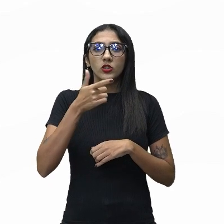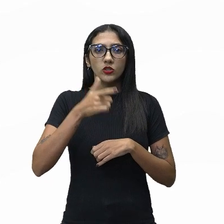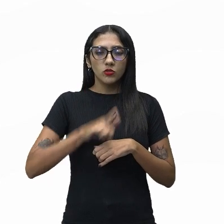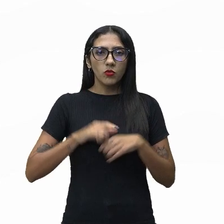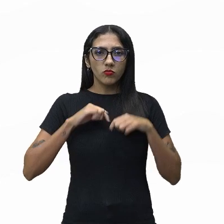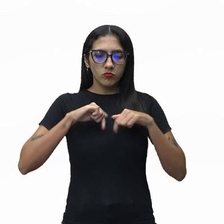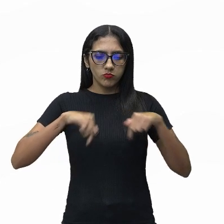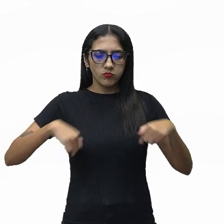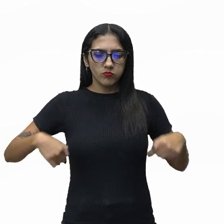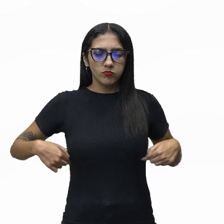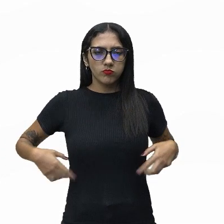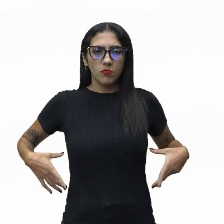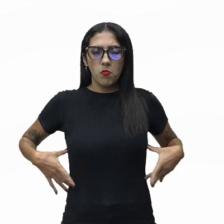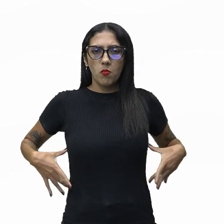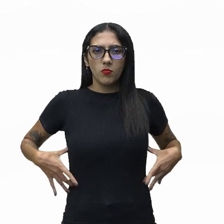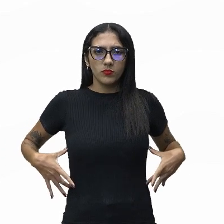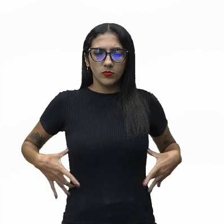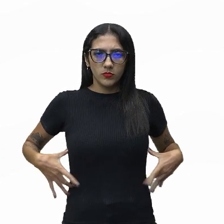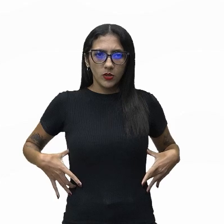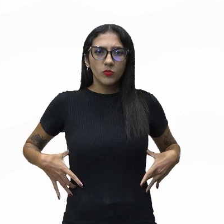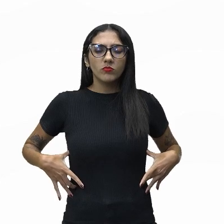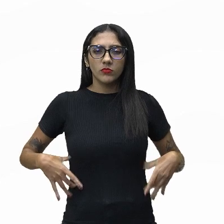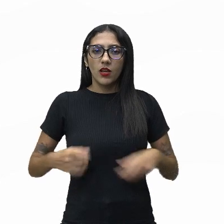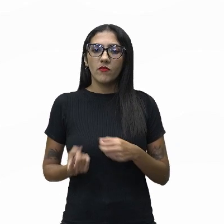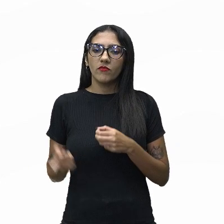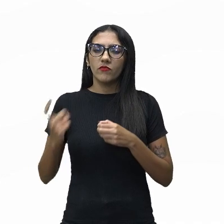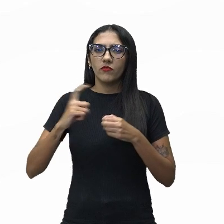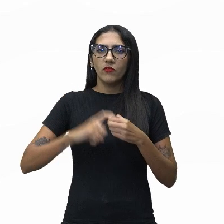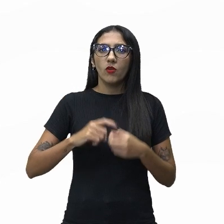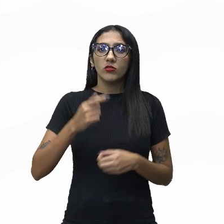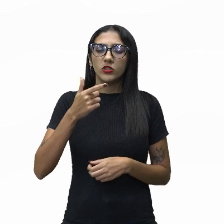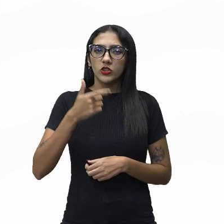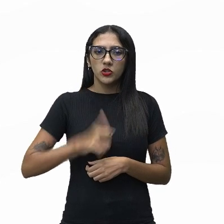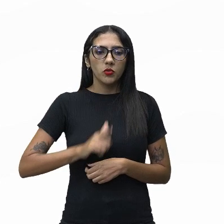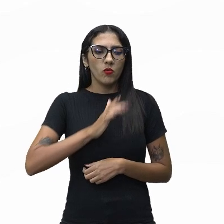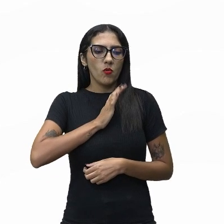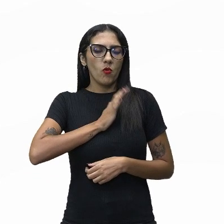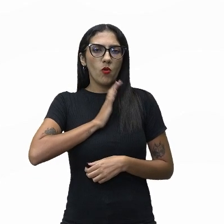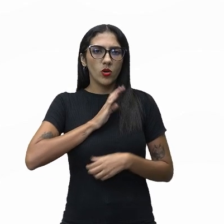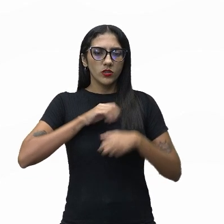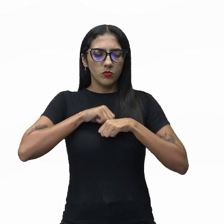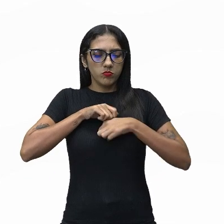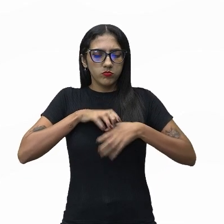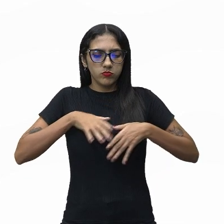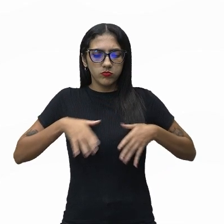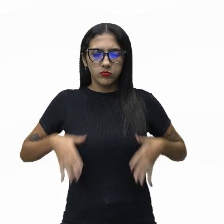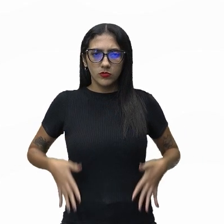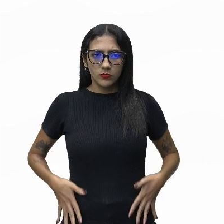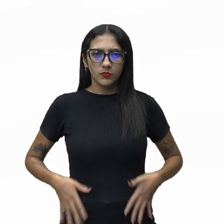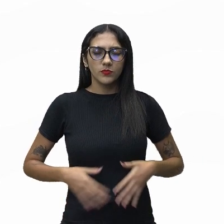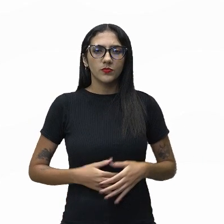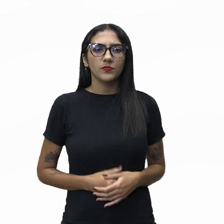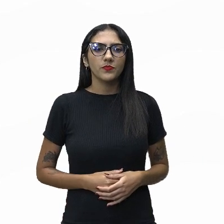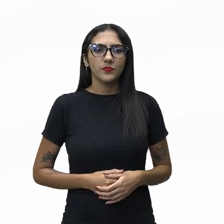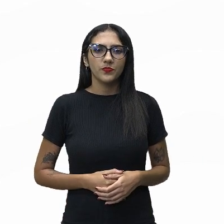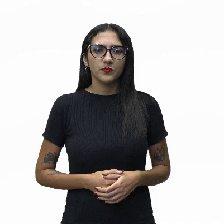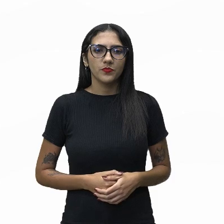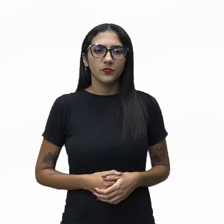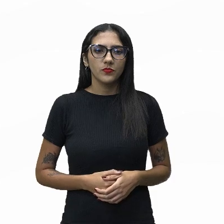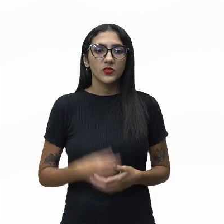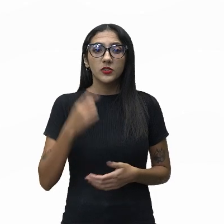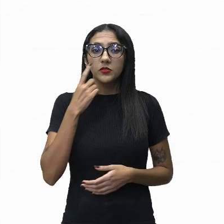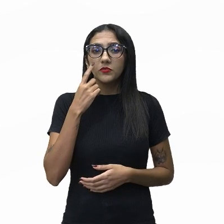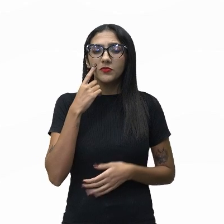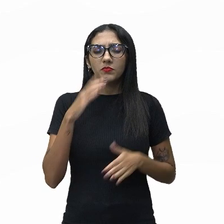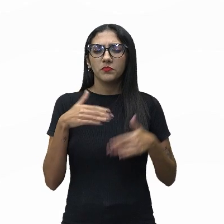os pulmões. E aí ele vai voltar novamente para o coração para ser redistribuído. A gente vai ver melhor no esqueminha a seguir,